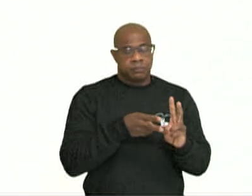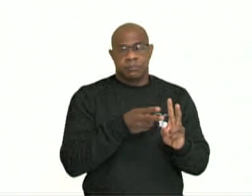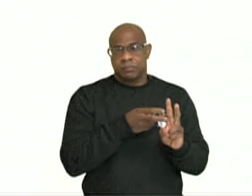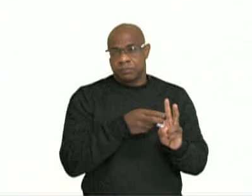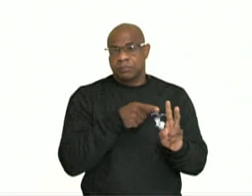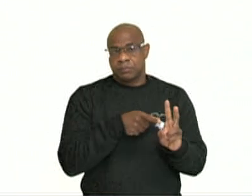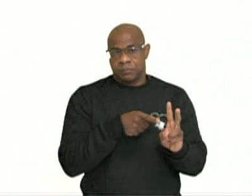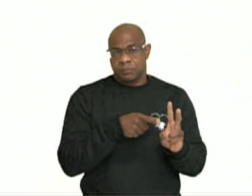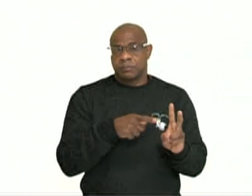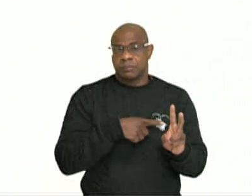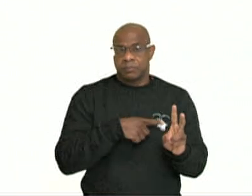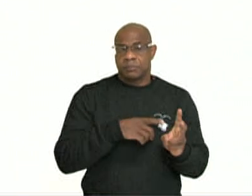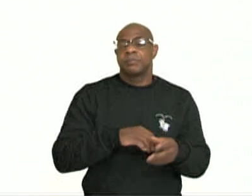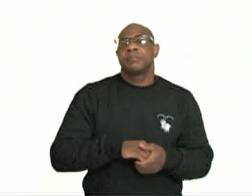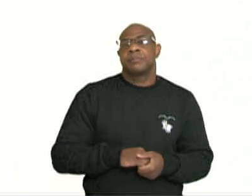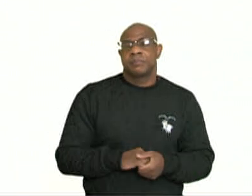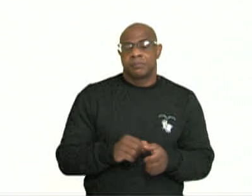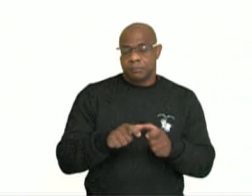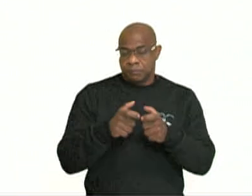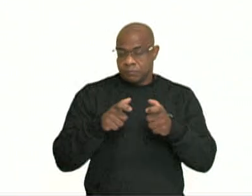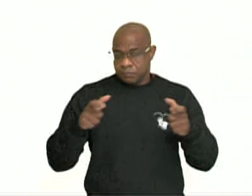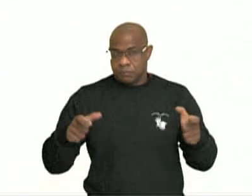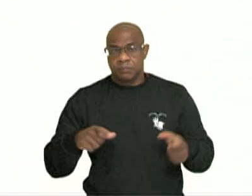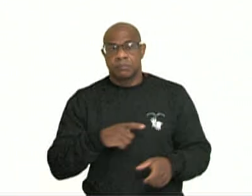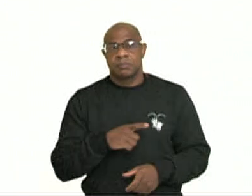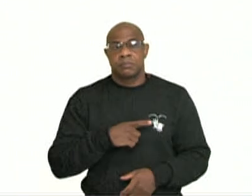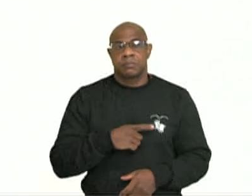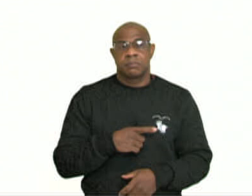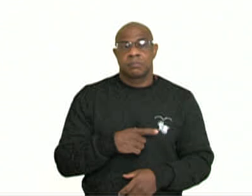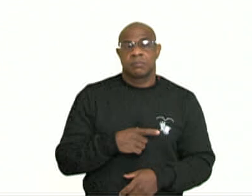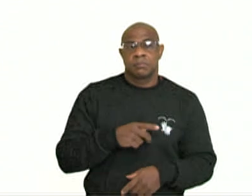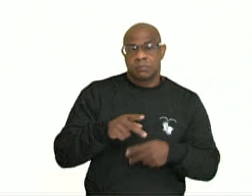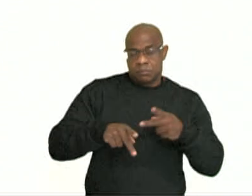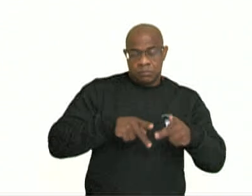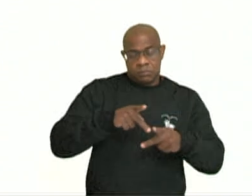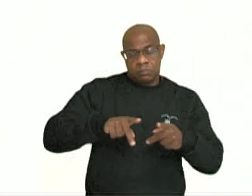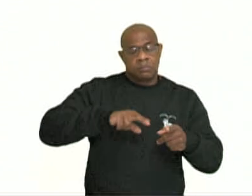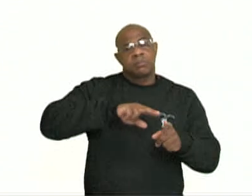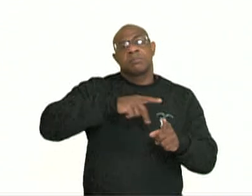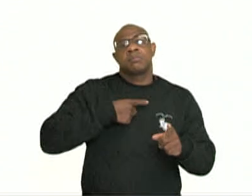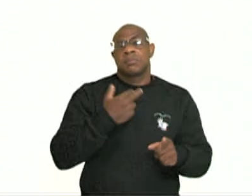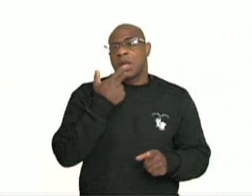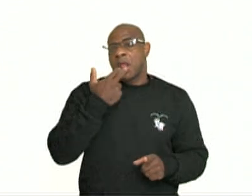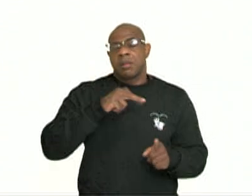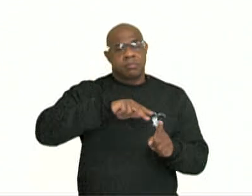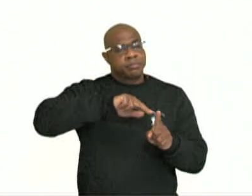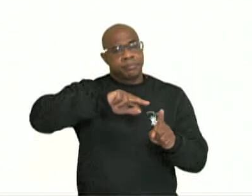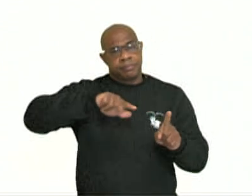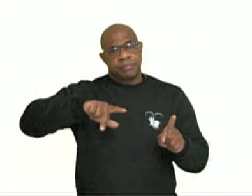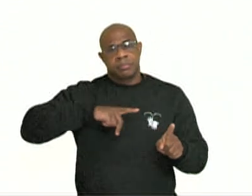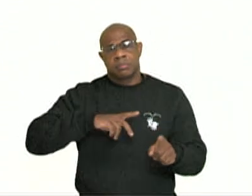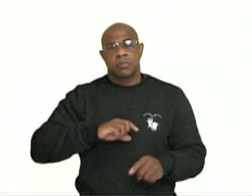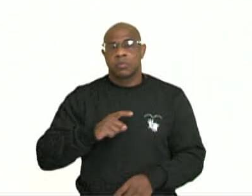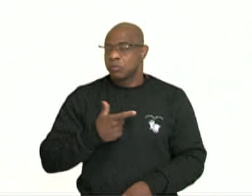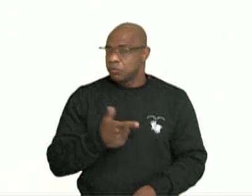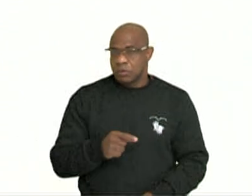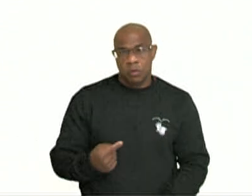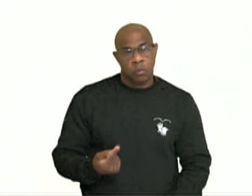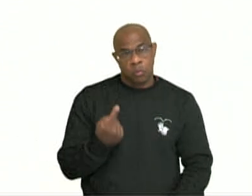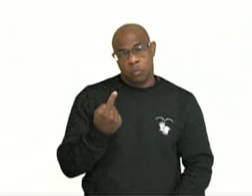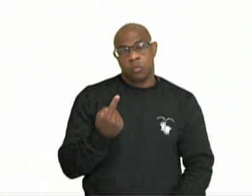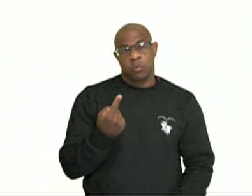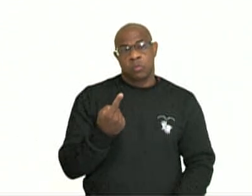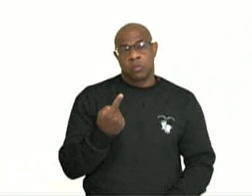milhão de pessoas, só eles. Havia grande número de povos que falavam línguas do tronco tupi. Não existia uma única forma de sociedade